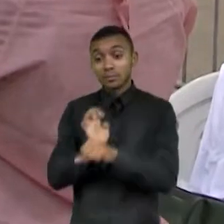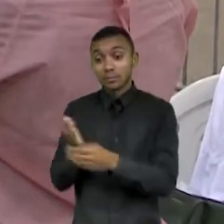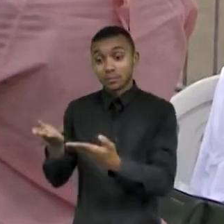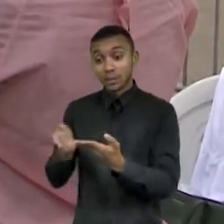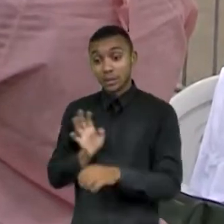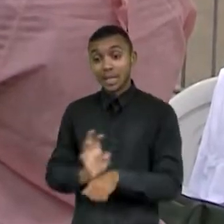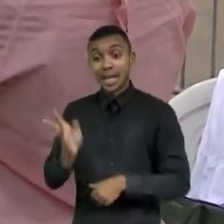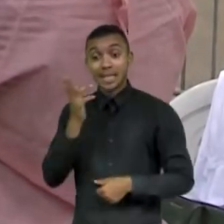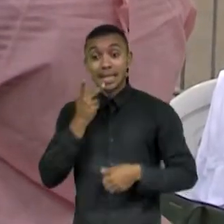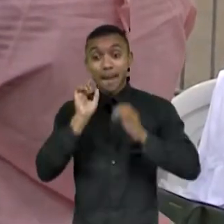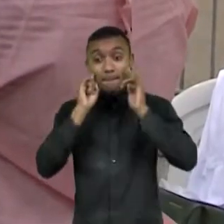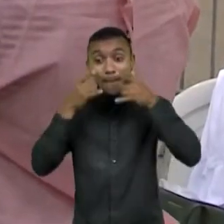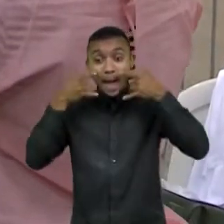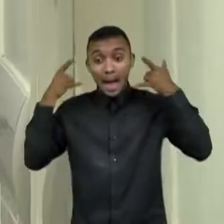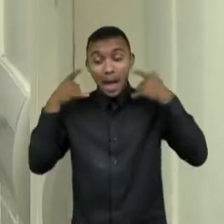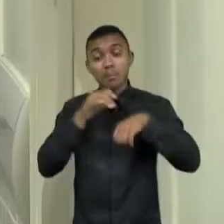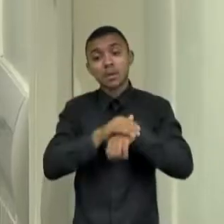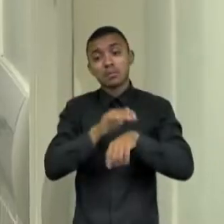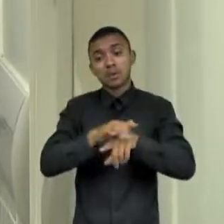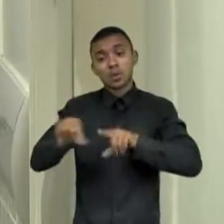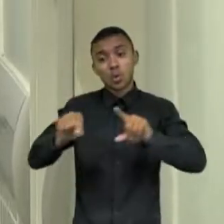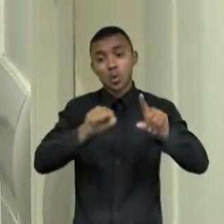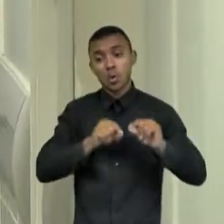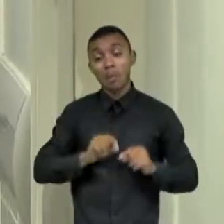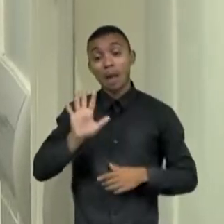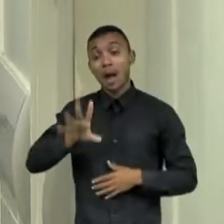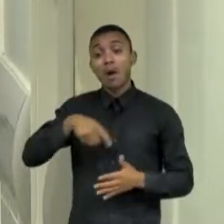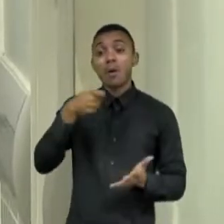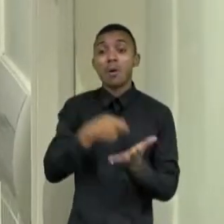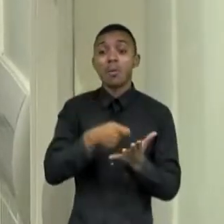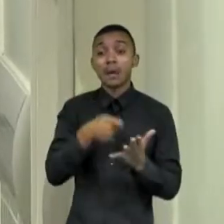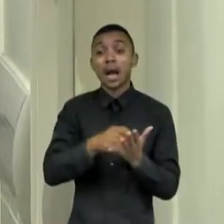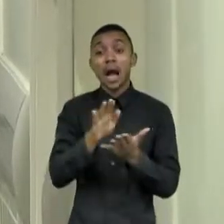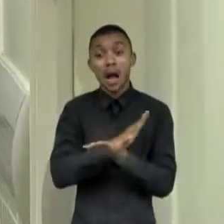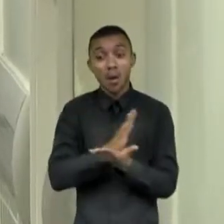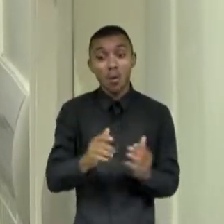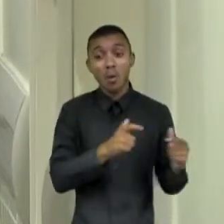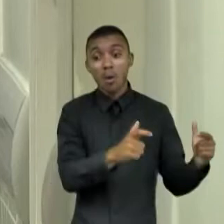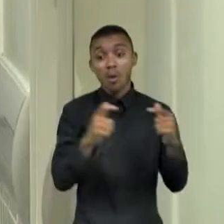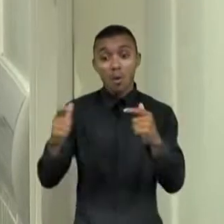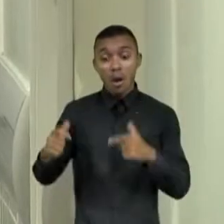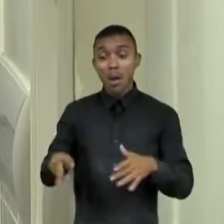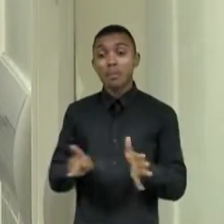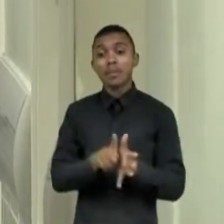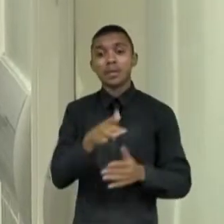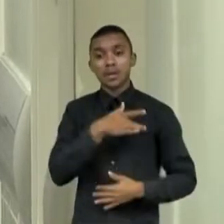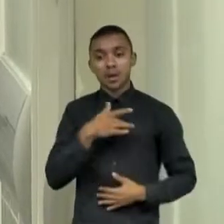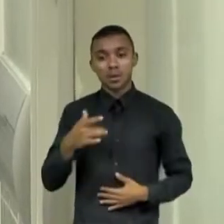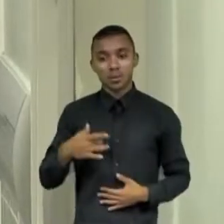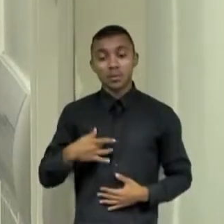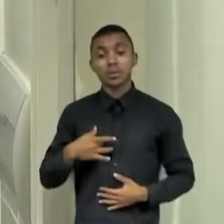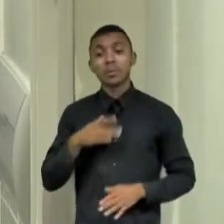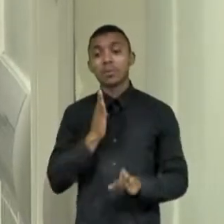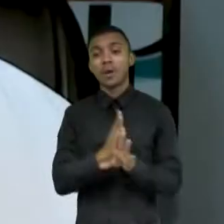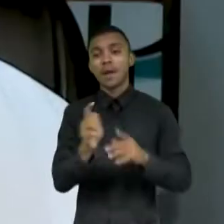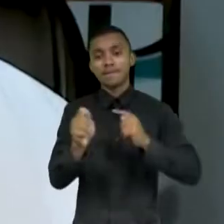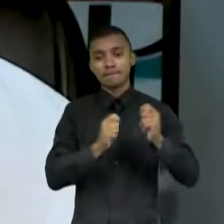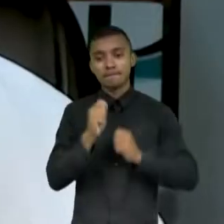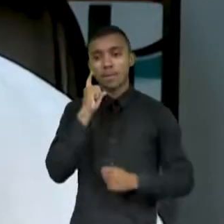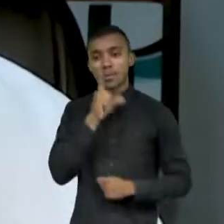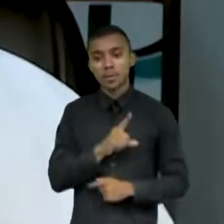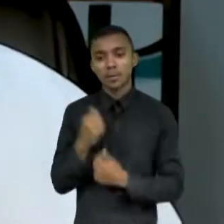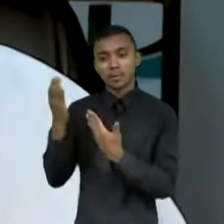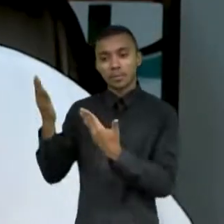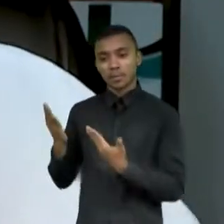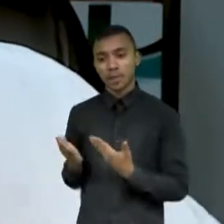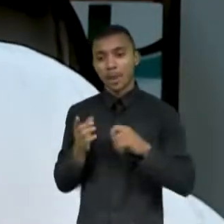de máscara de proteção é opcional, sendo obrigatório apenas em locais de saúde. Mas isso se deve ao controle da pandemia. O médico